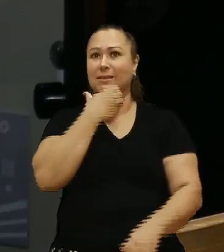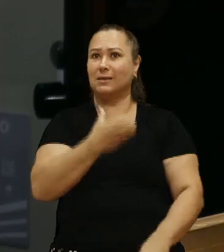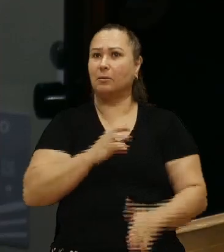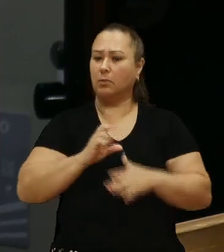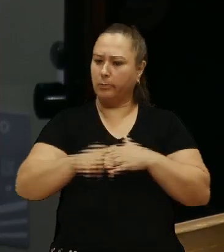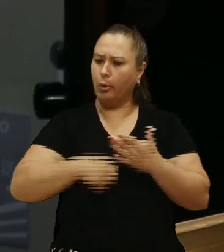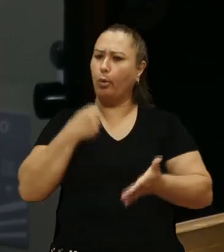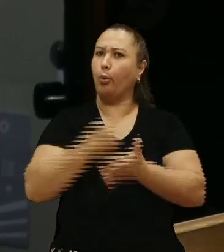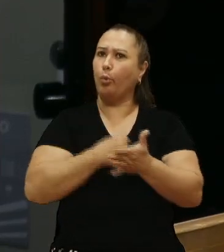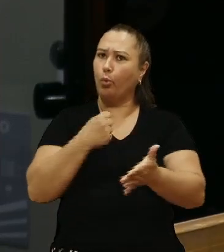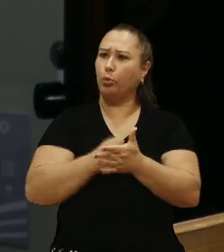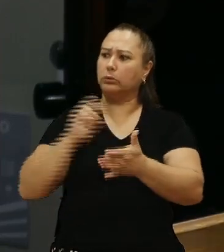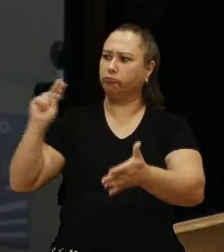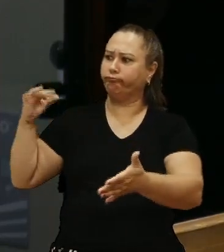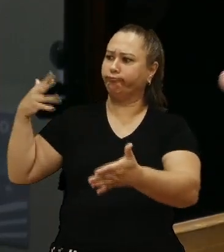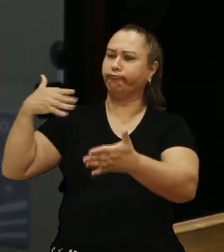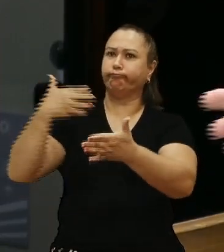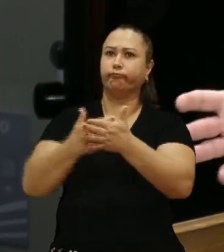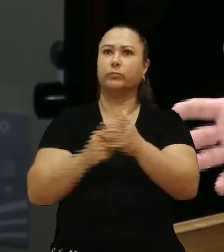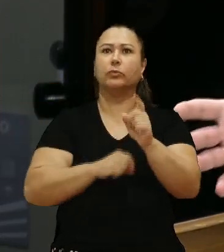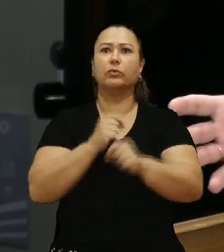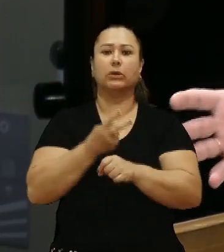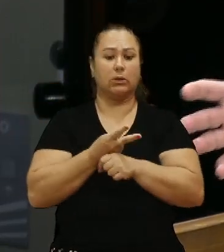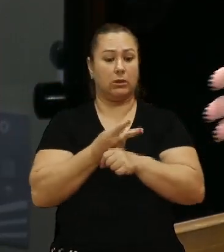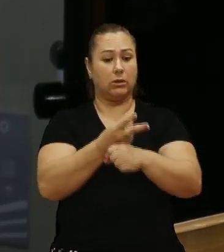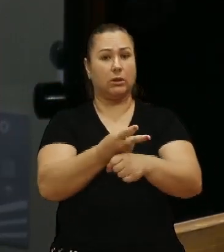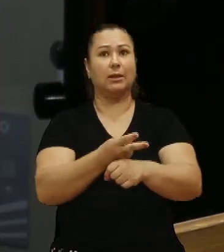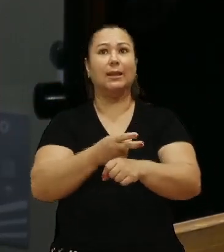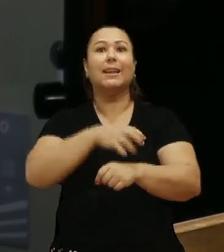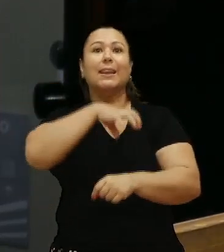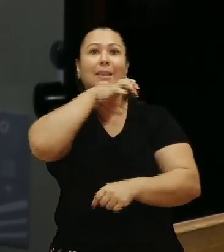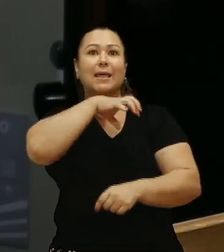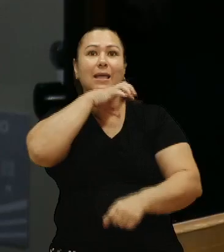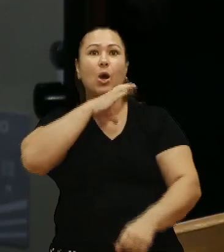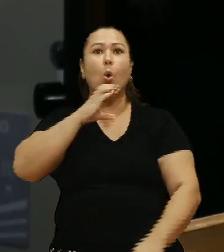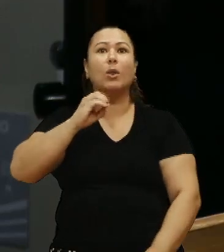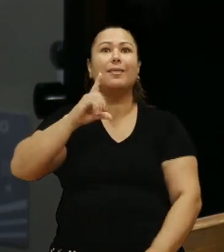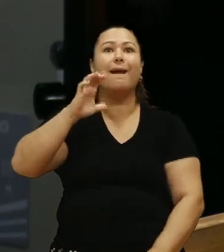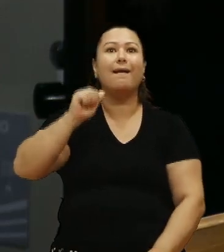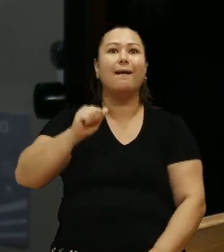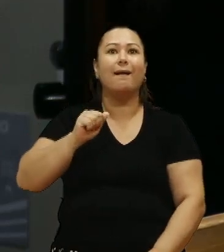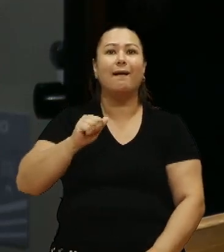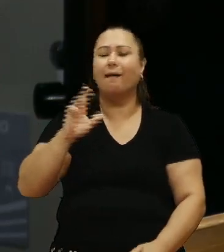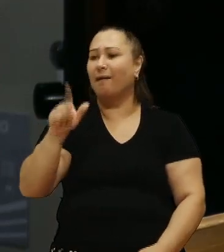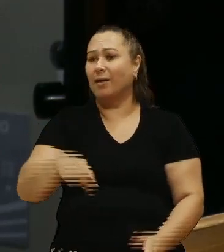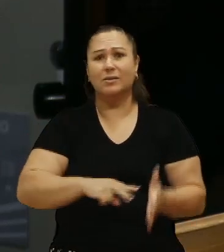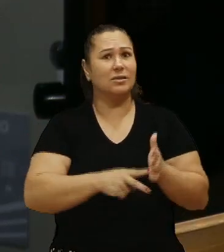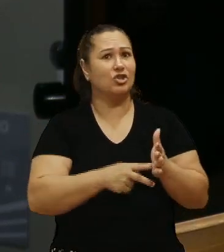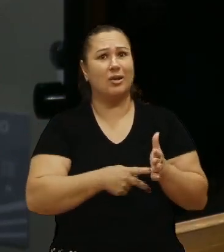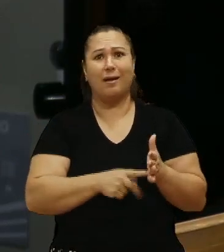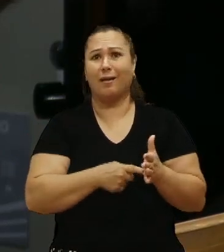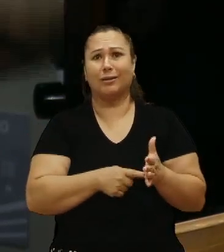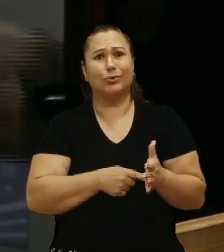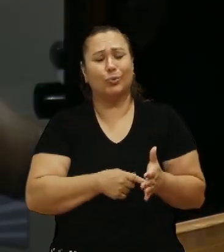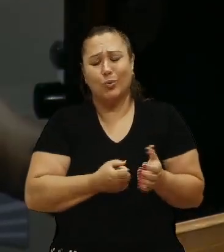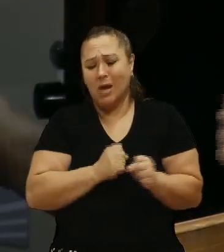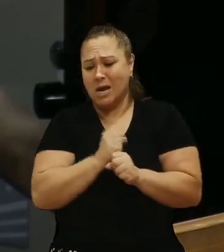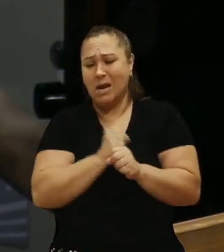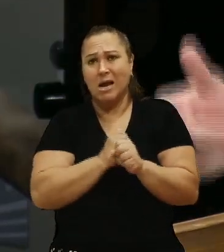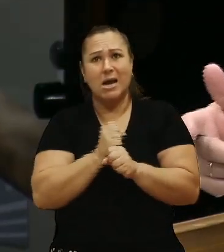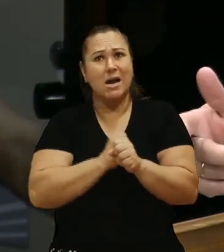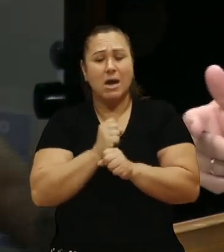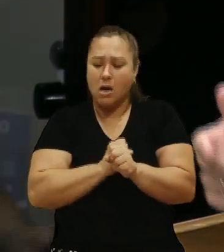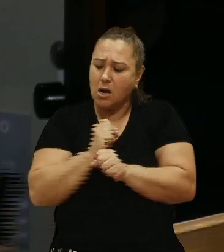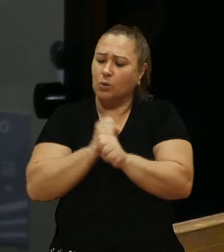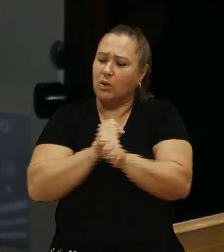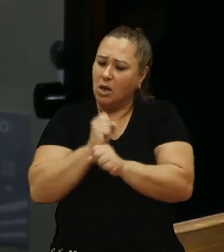luta histórica dos trabalhadores, a cedência do terreno da Codeca. É uma sugestão de anos do sindicato, do ACEI, de anos